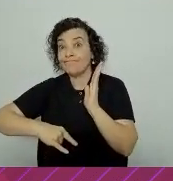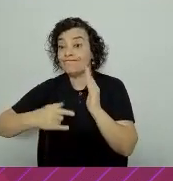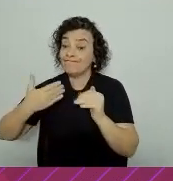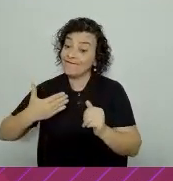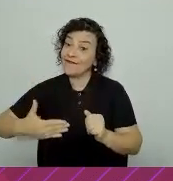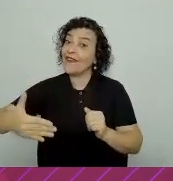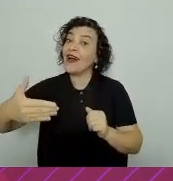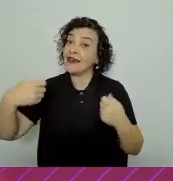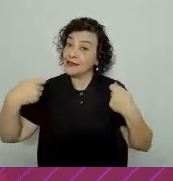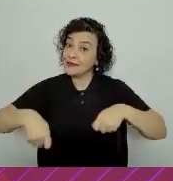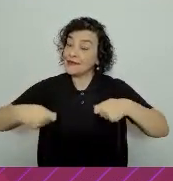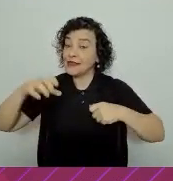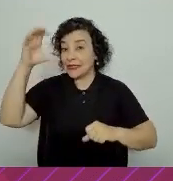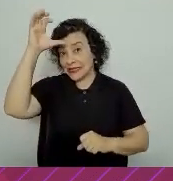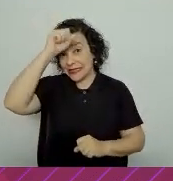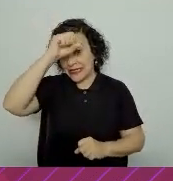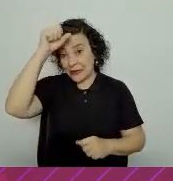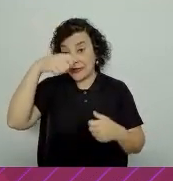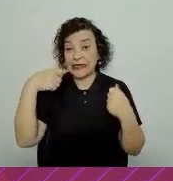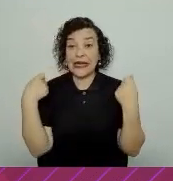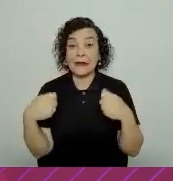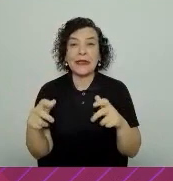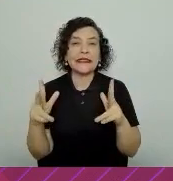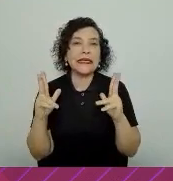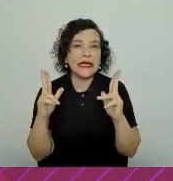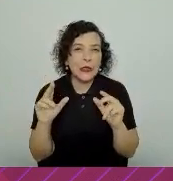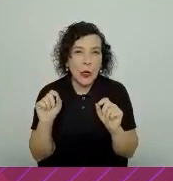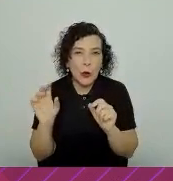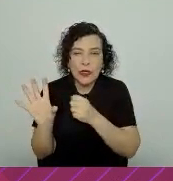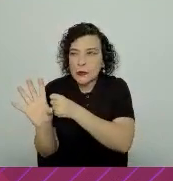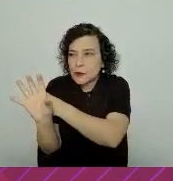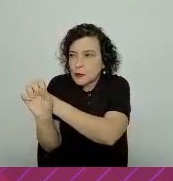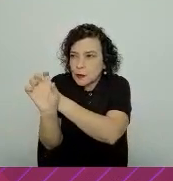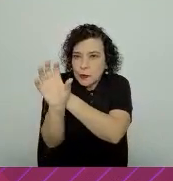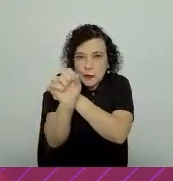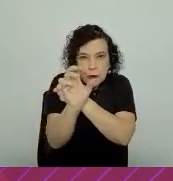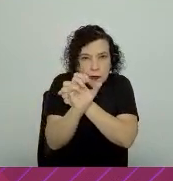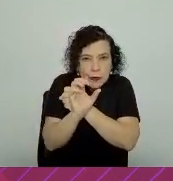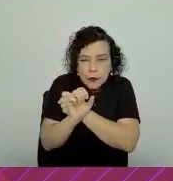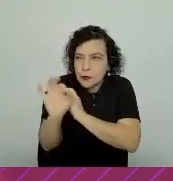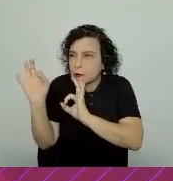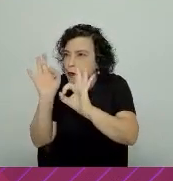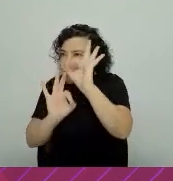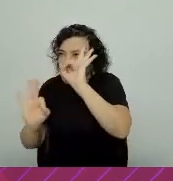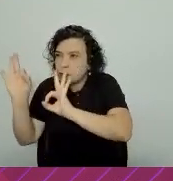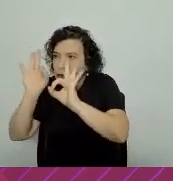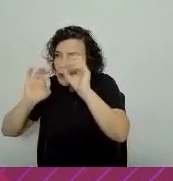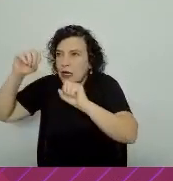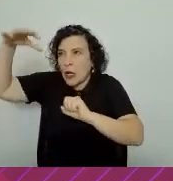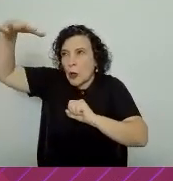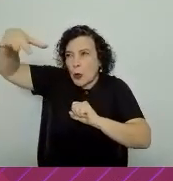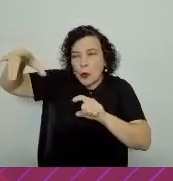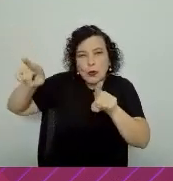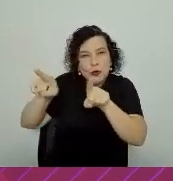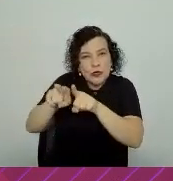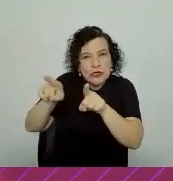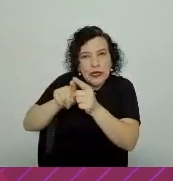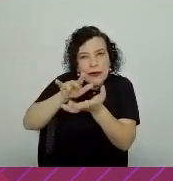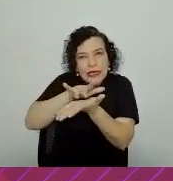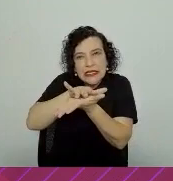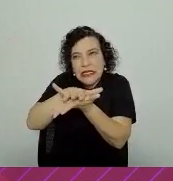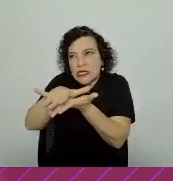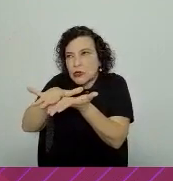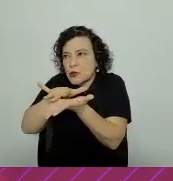vamos ter que virar filme makers né aprender iluminação texturas posicionamento